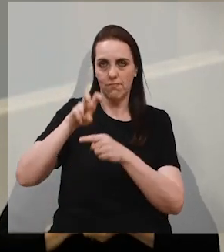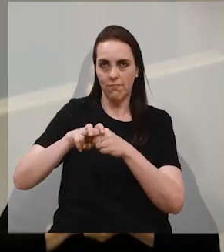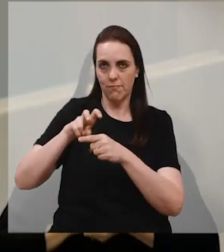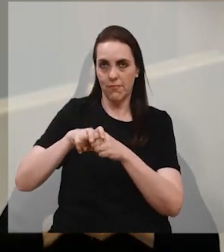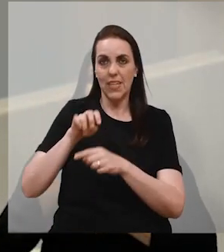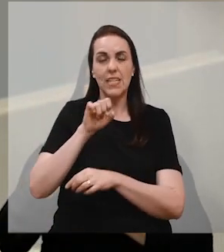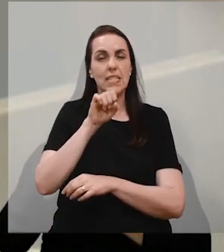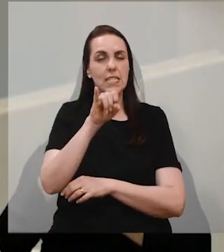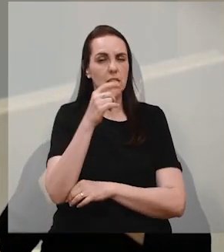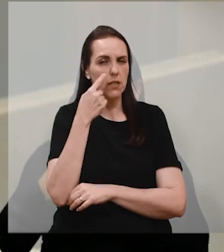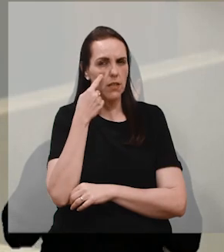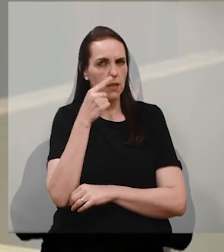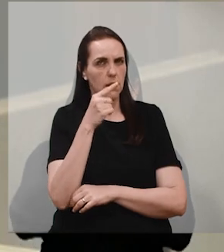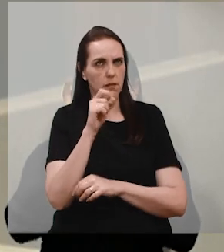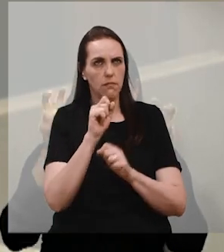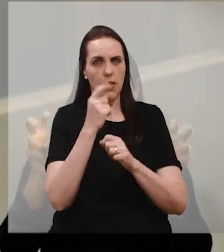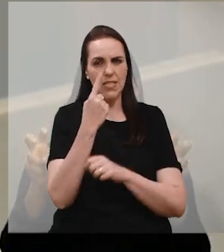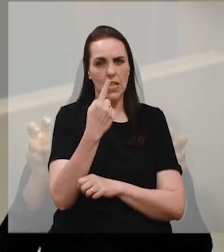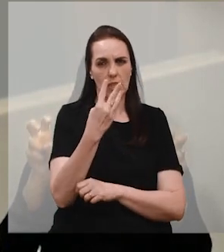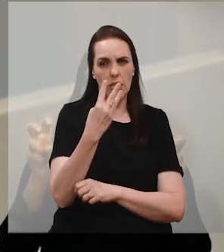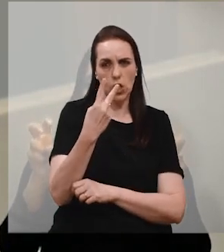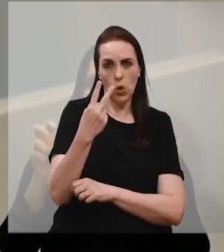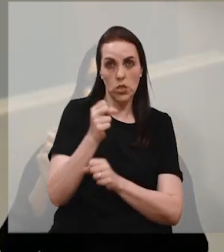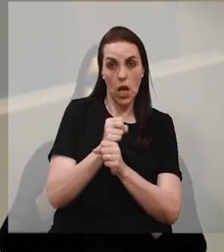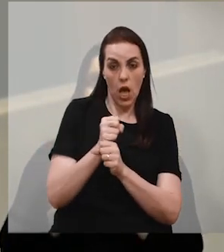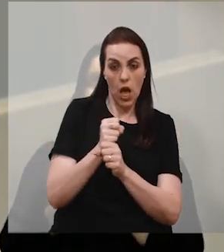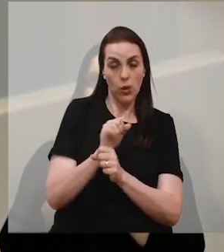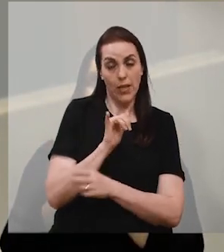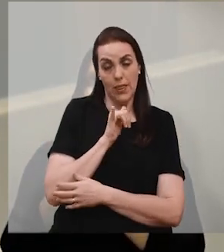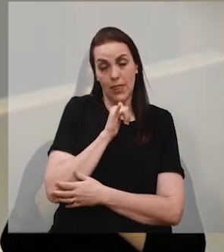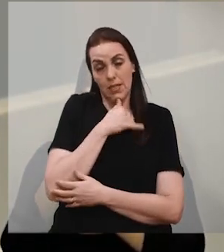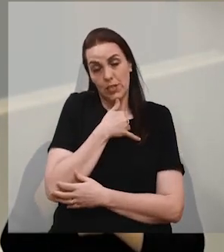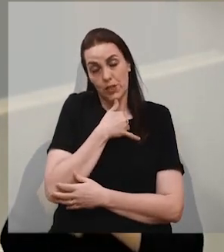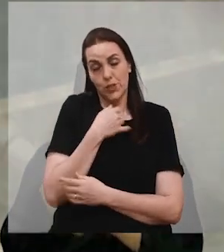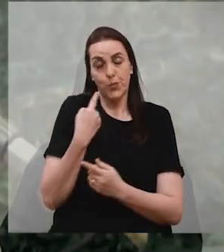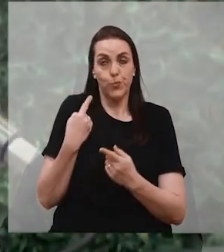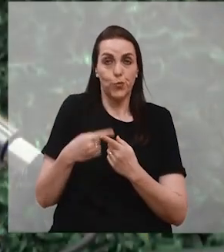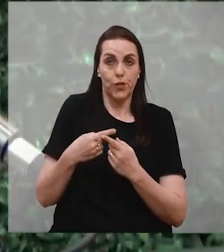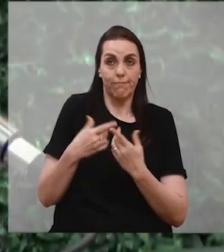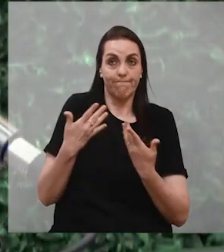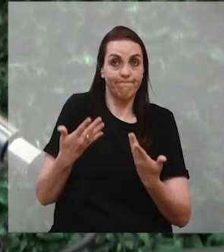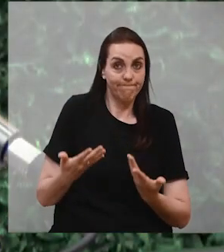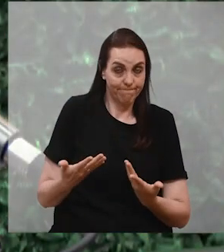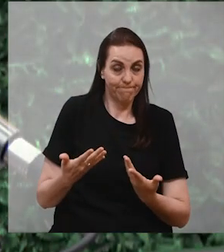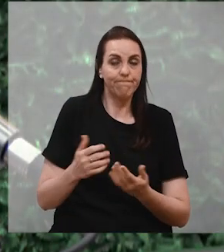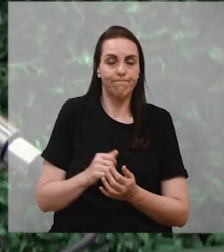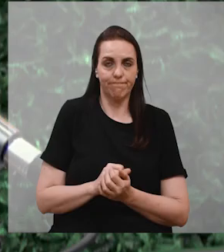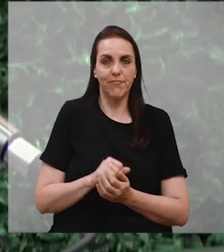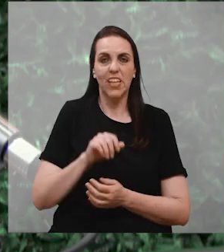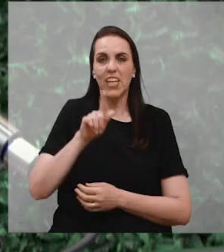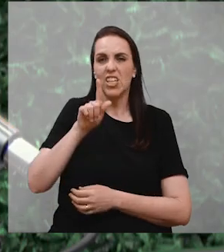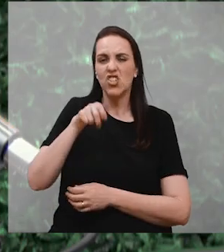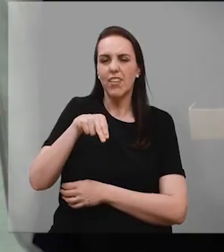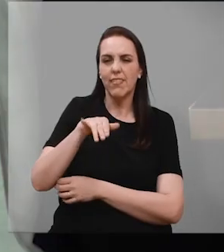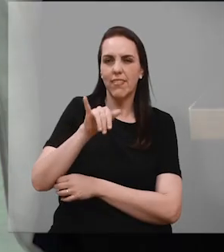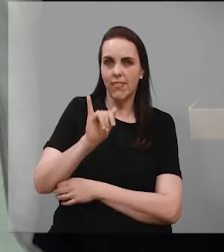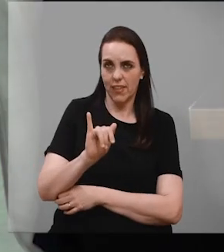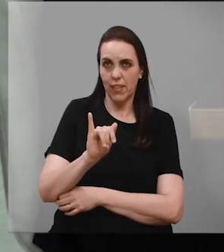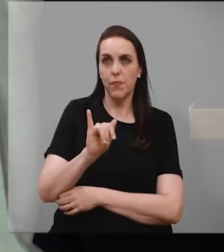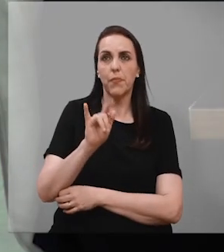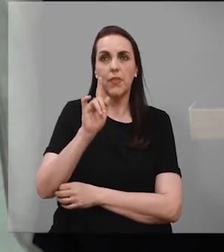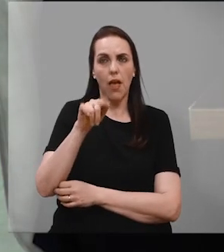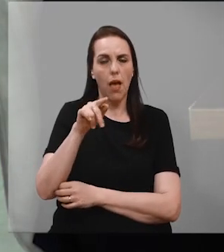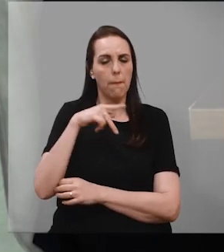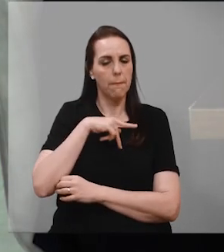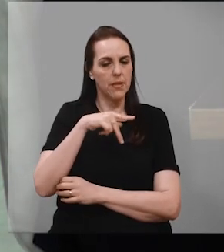Então, se você olha para isso em 132 anos, isso é muito triste, né? Porque antes a Geni tinha